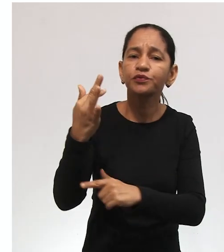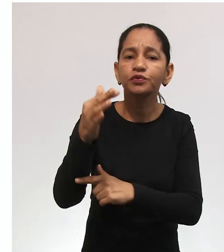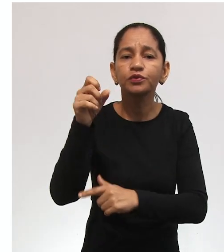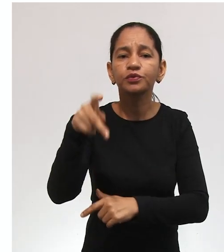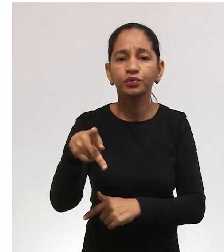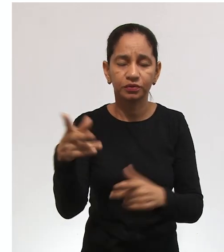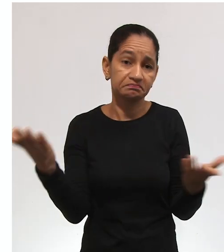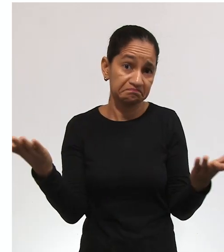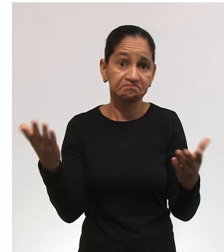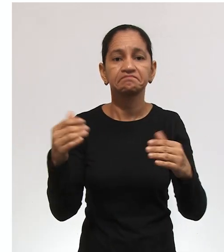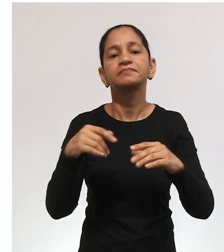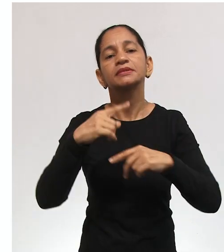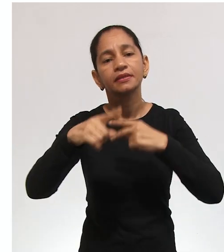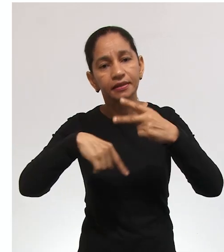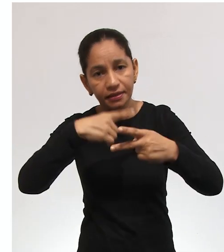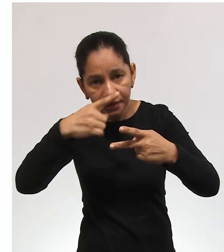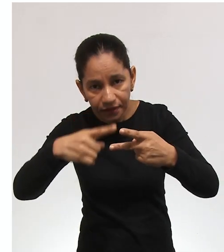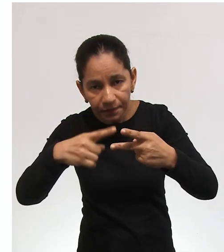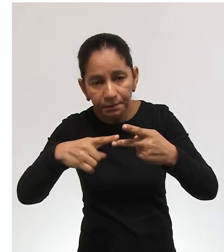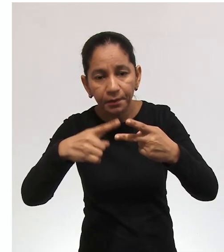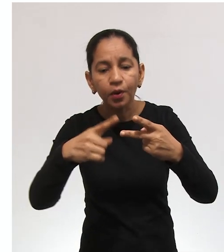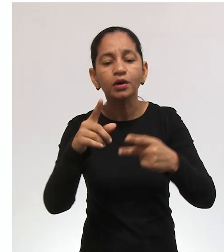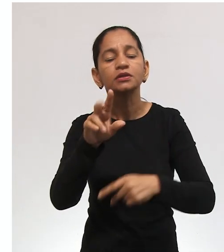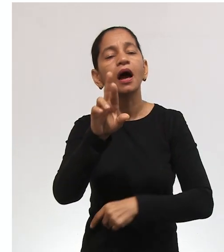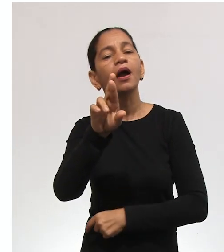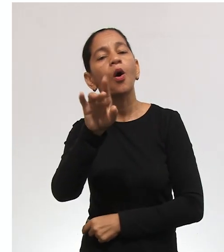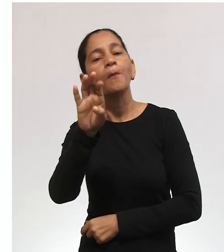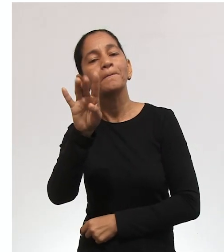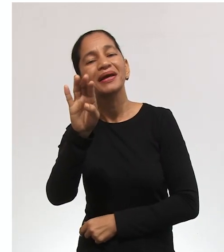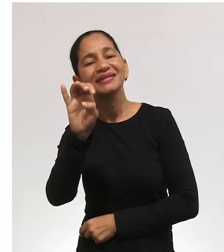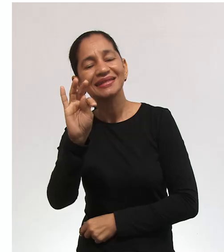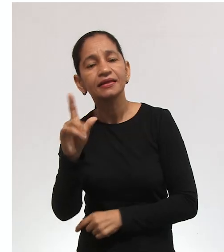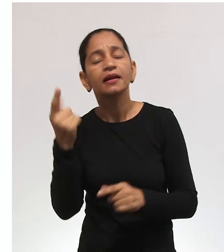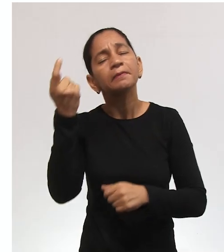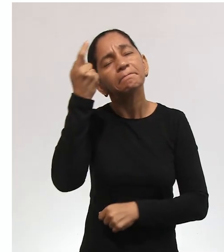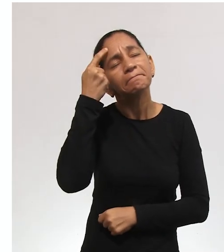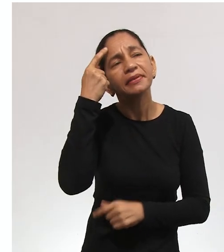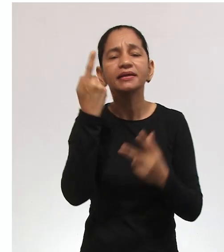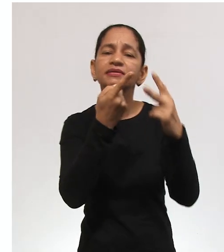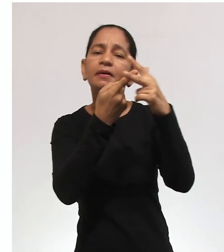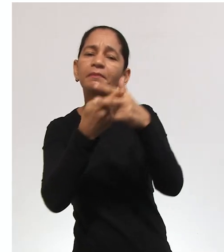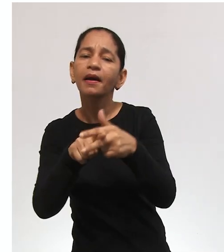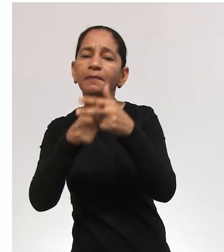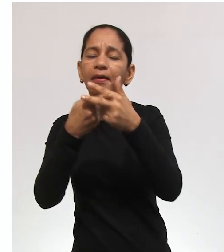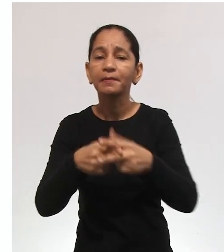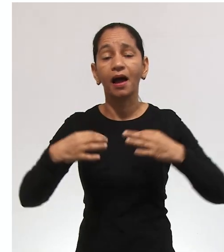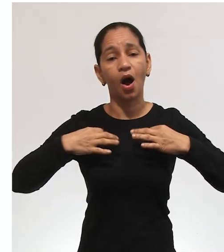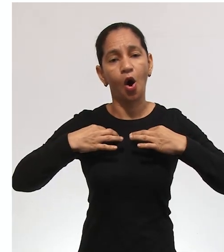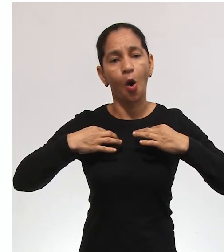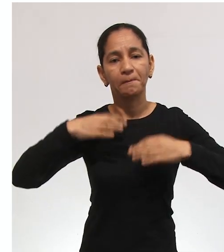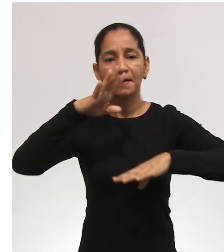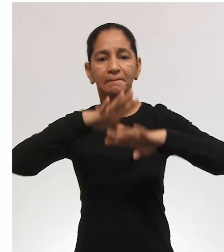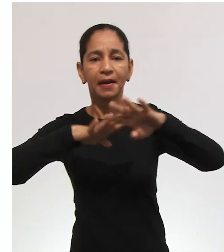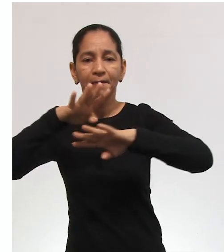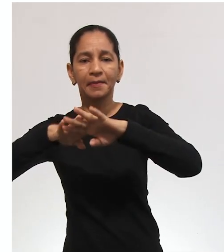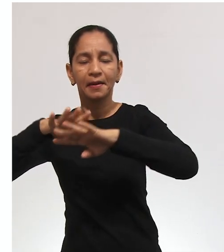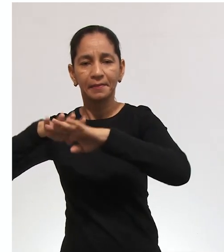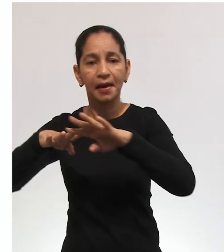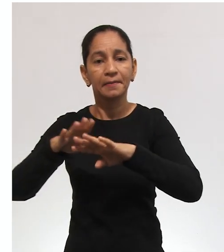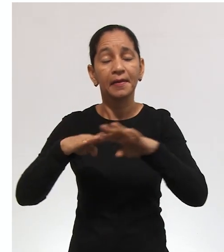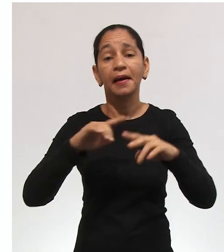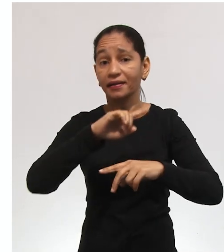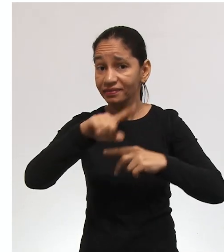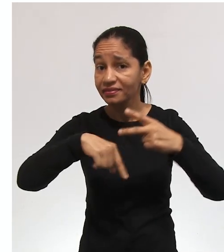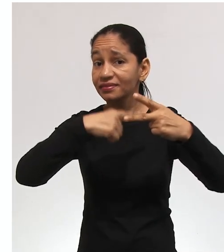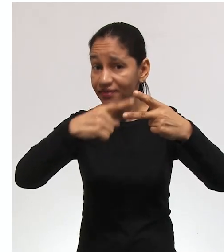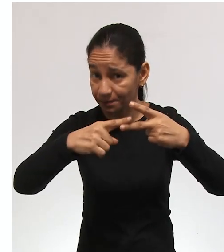Depois, em 1800, Robert Owen assume e remodela a fábrica de tecidos em New Lamarck. Em 1802,